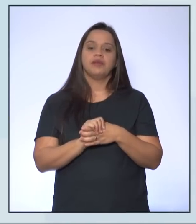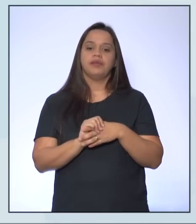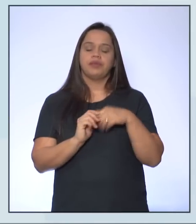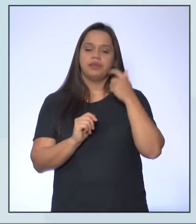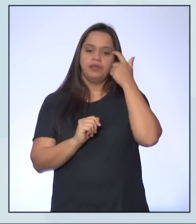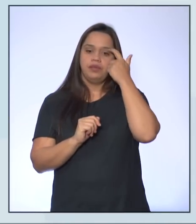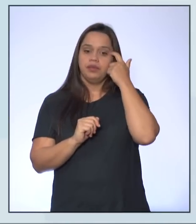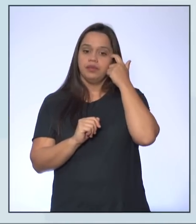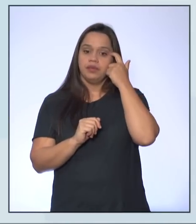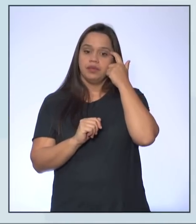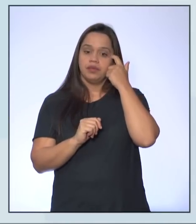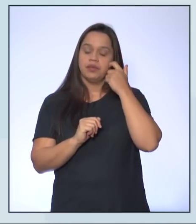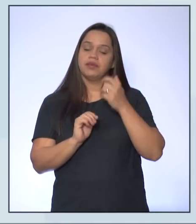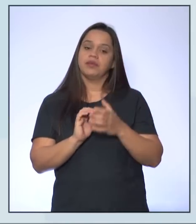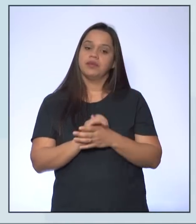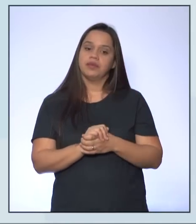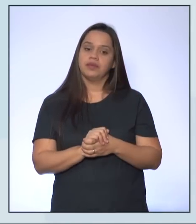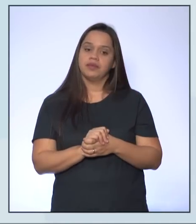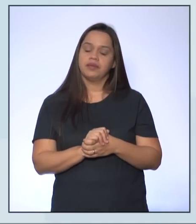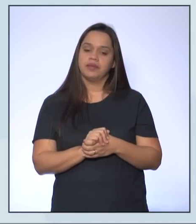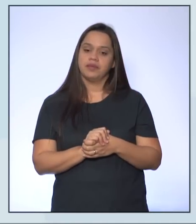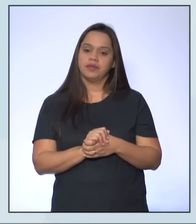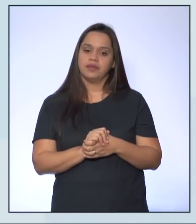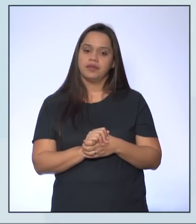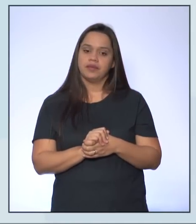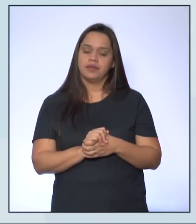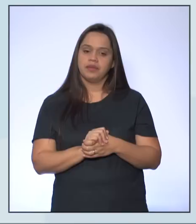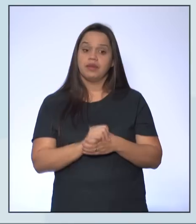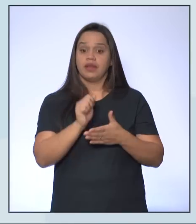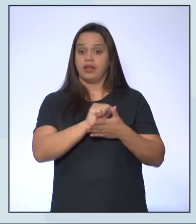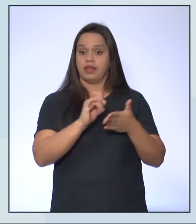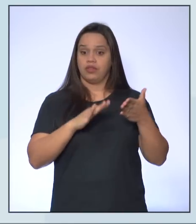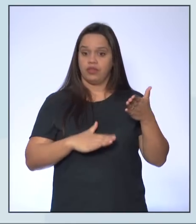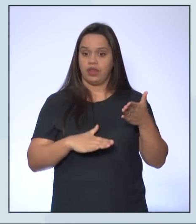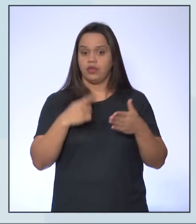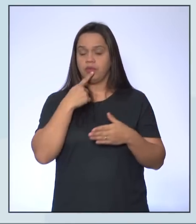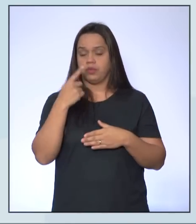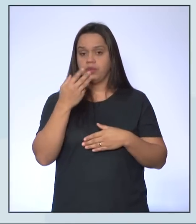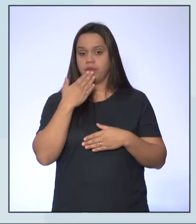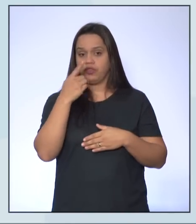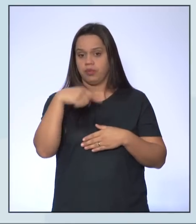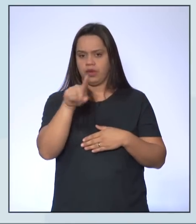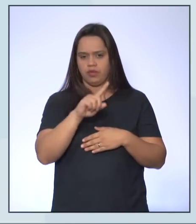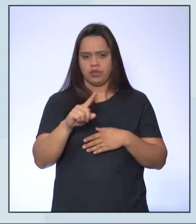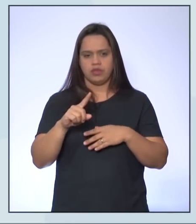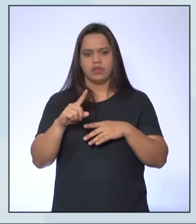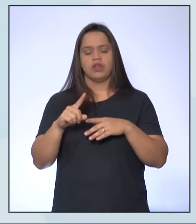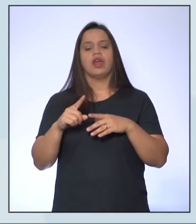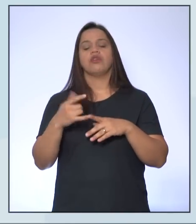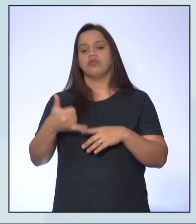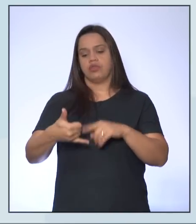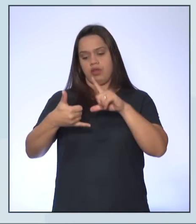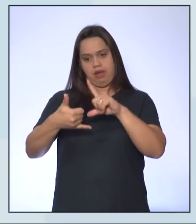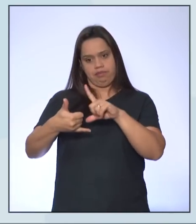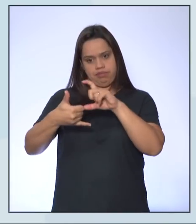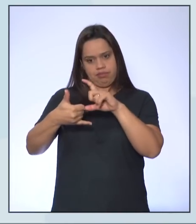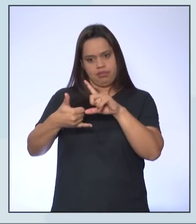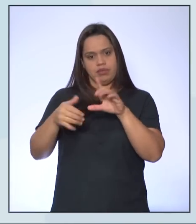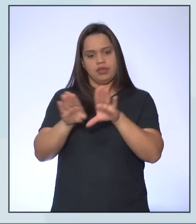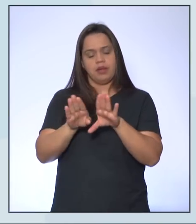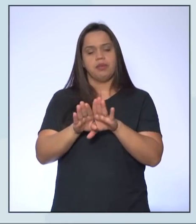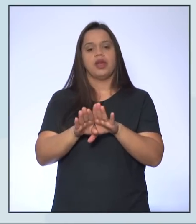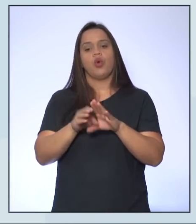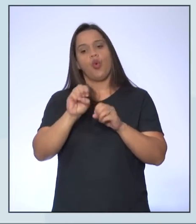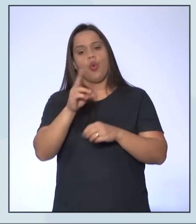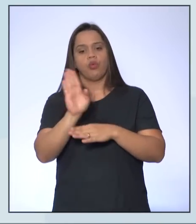Essa atividade, vou pedir a gentileza que vocês tirem uma foto, printa, né, ou tira foto, quem estiver na televisão.